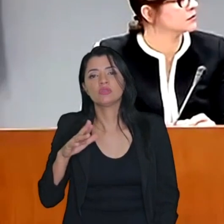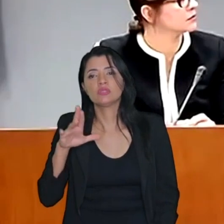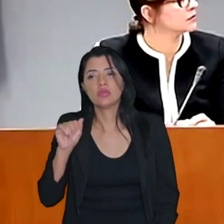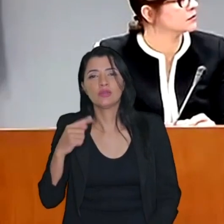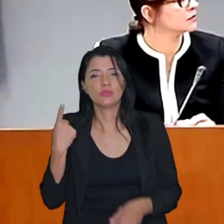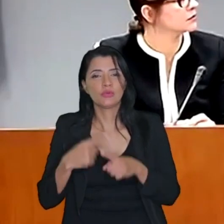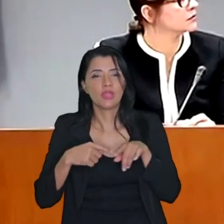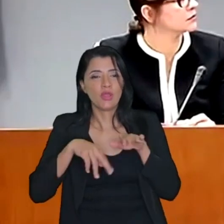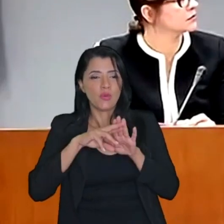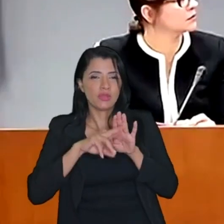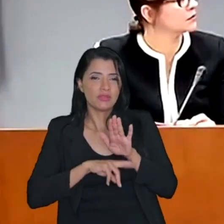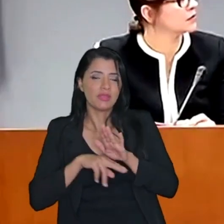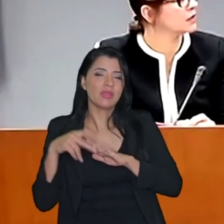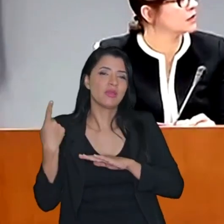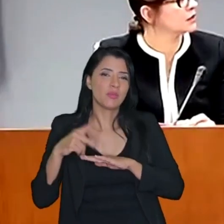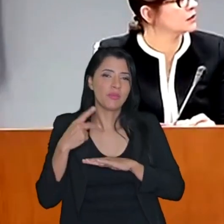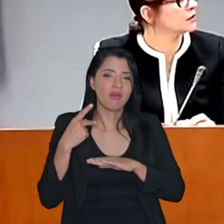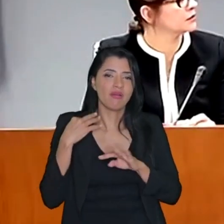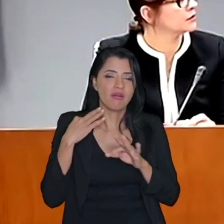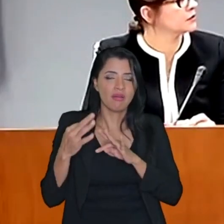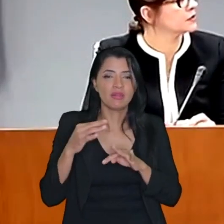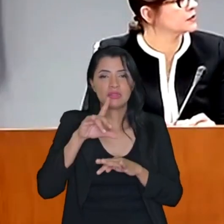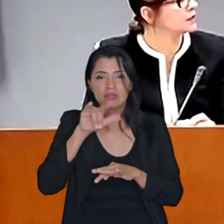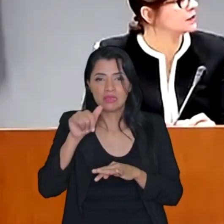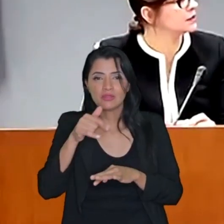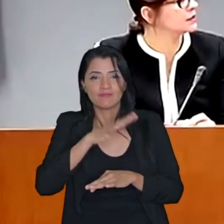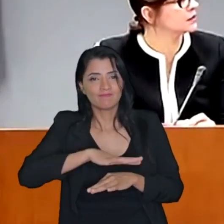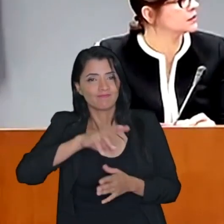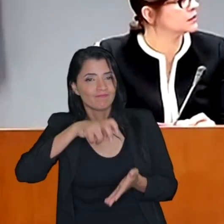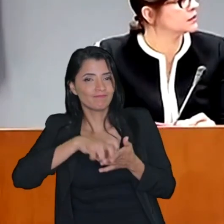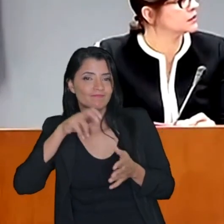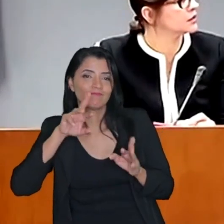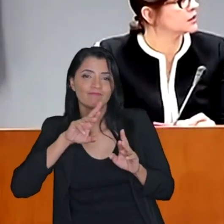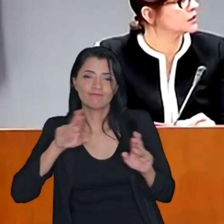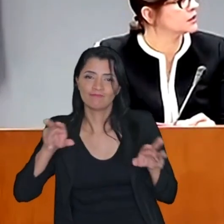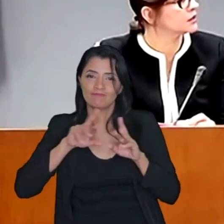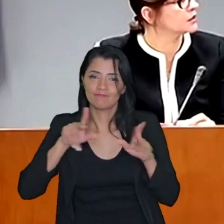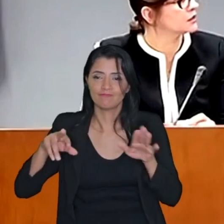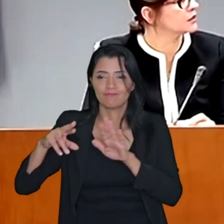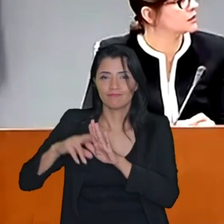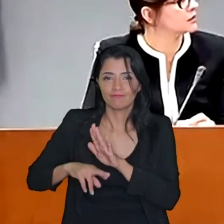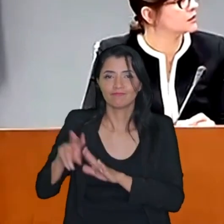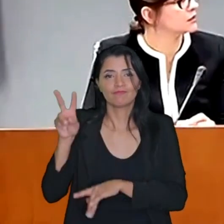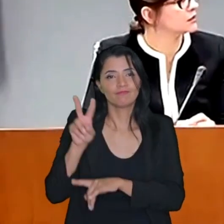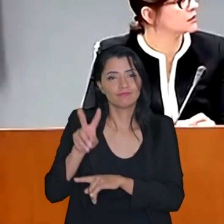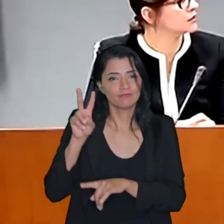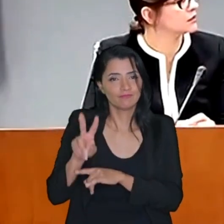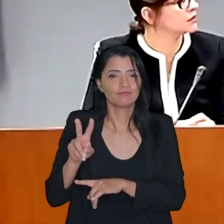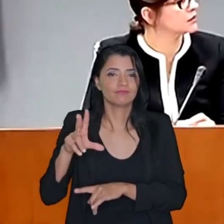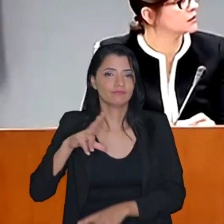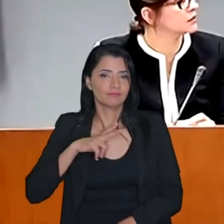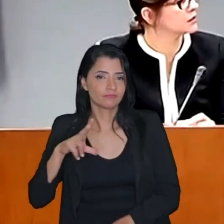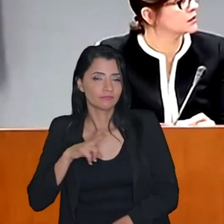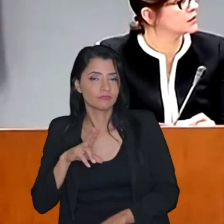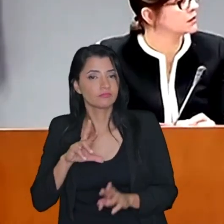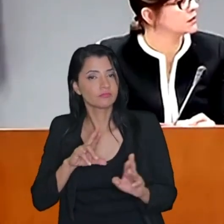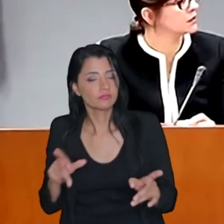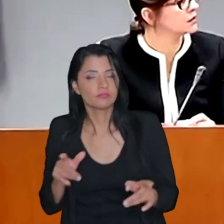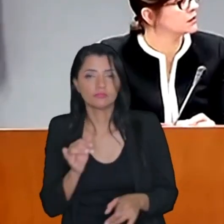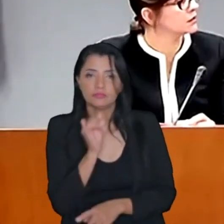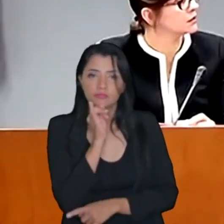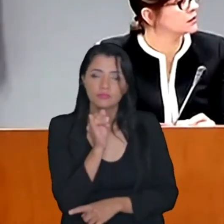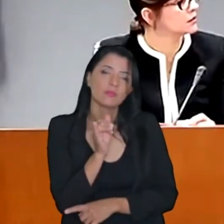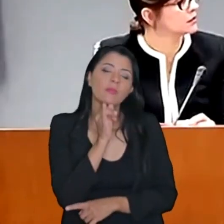os critérios para tratamento de dados em matéria penal são diferentes dos critérios para proteção de dados em matéria privada.